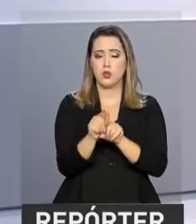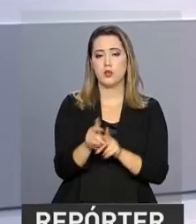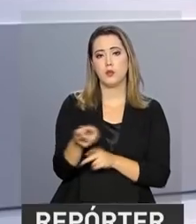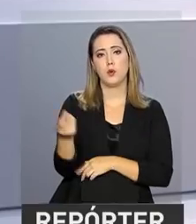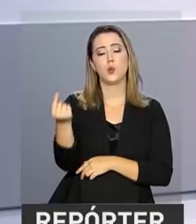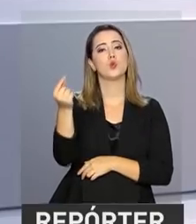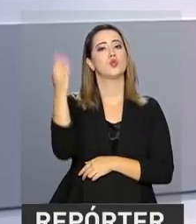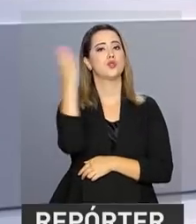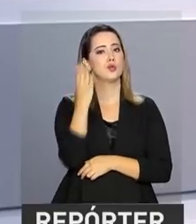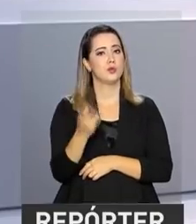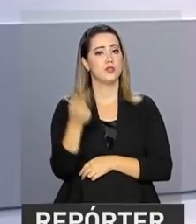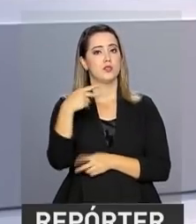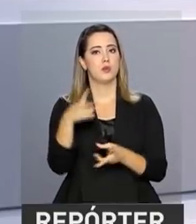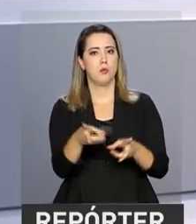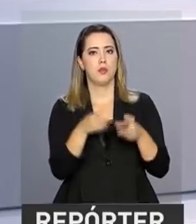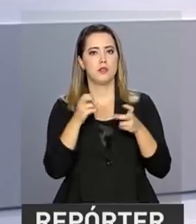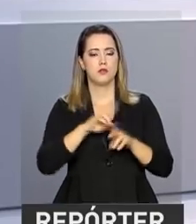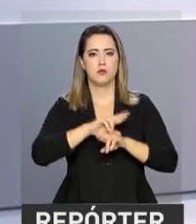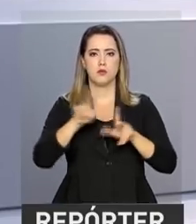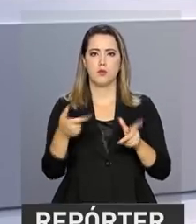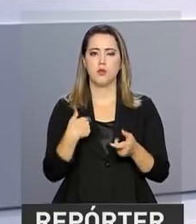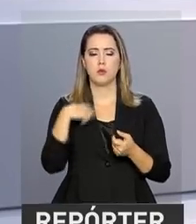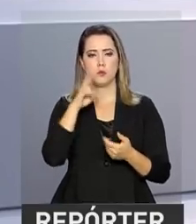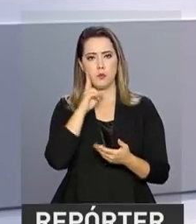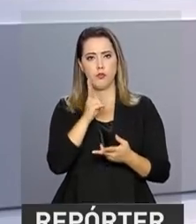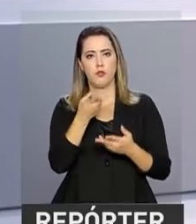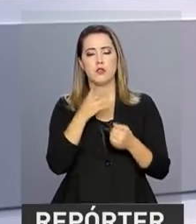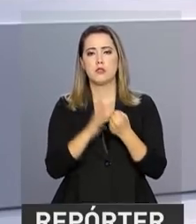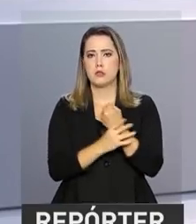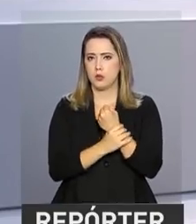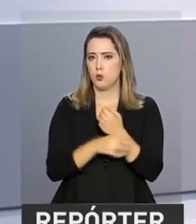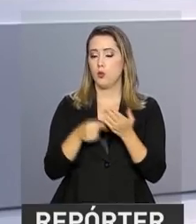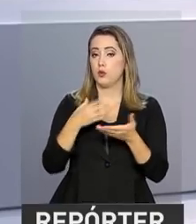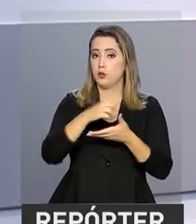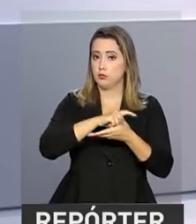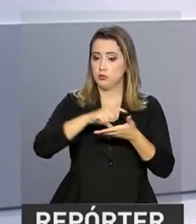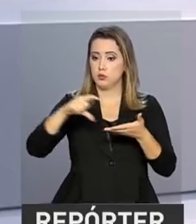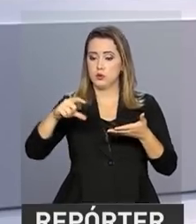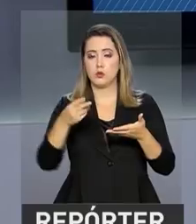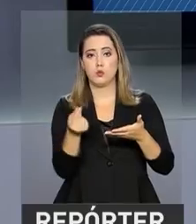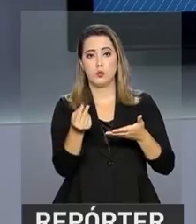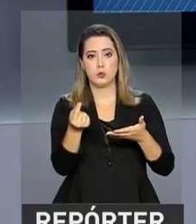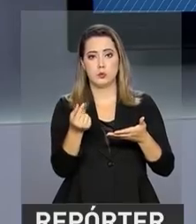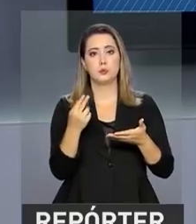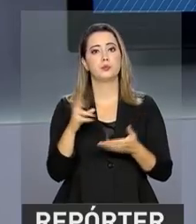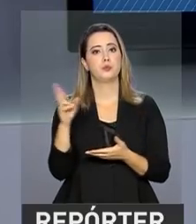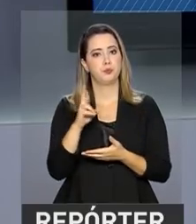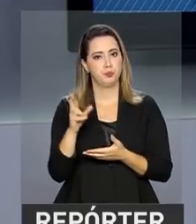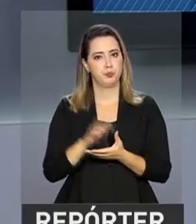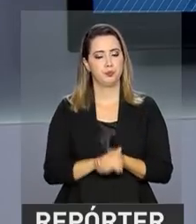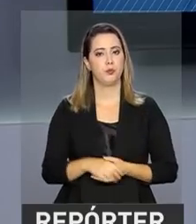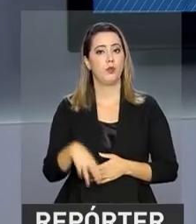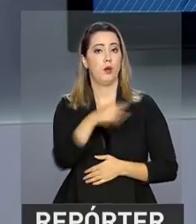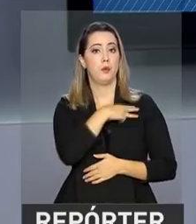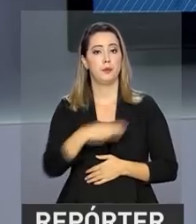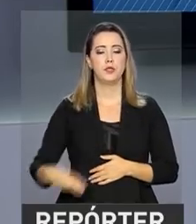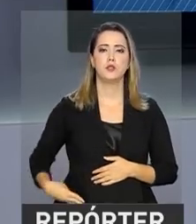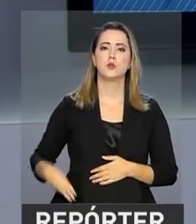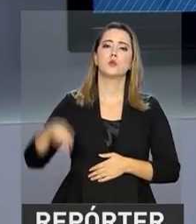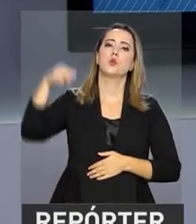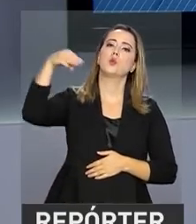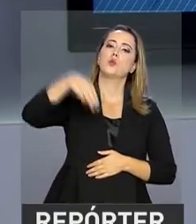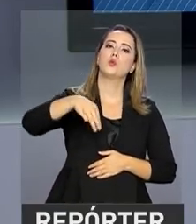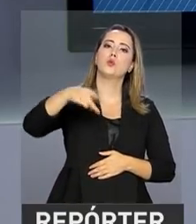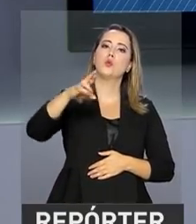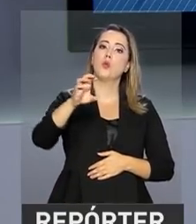que ajuda a identificar diversos itens de segurança nas cédulas do real ministros de relações exteriores dos